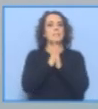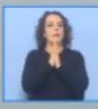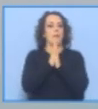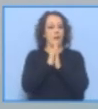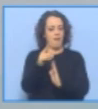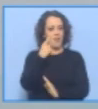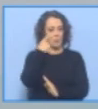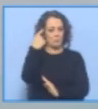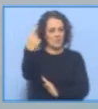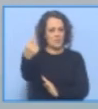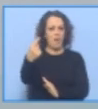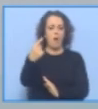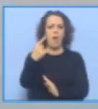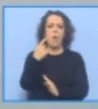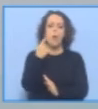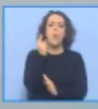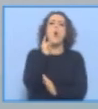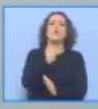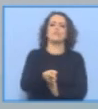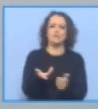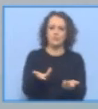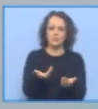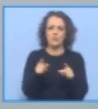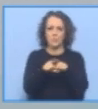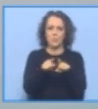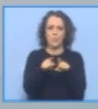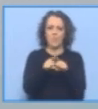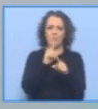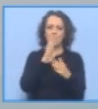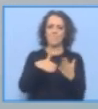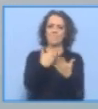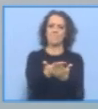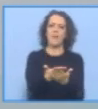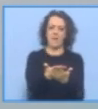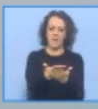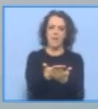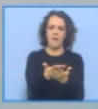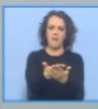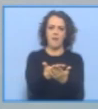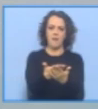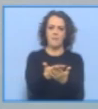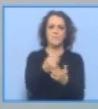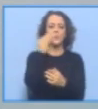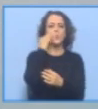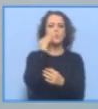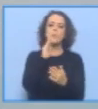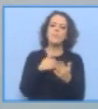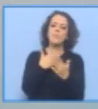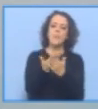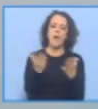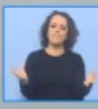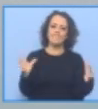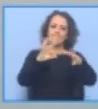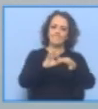dimensão é que ela adquire? Que mensagem, digamos assim, é que há a retirar, assim, em termos de